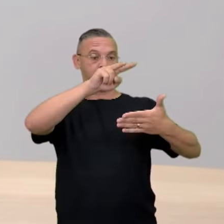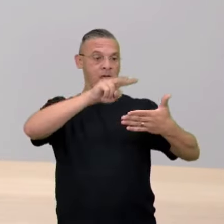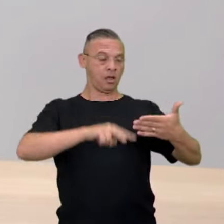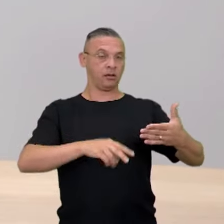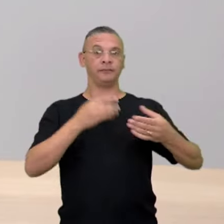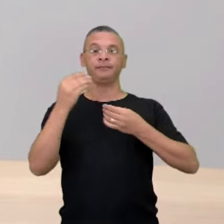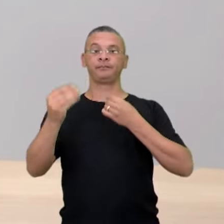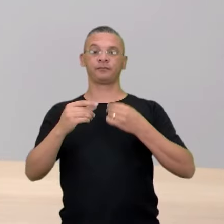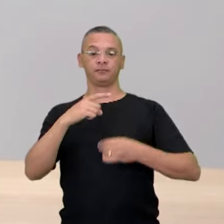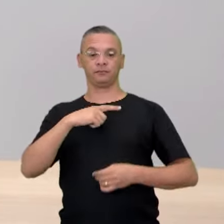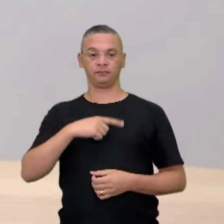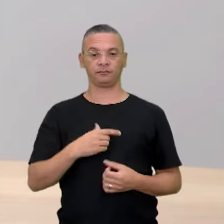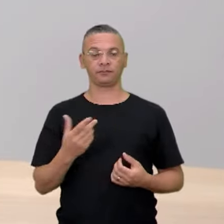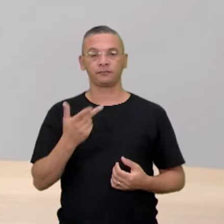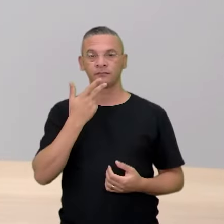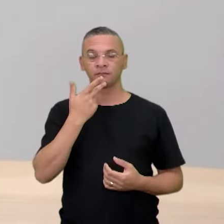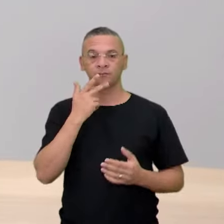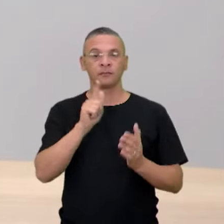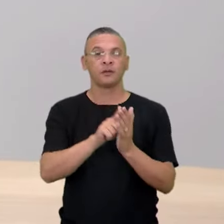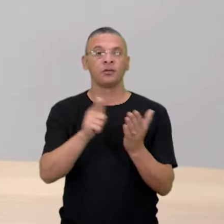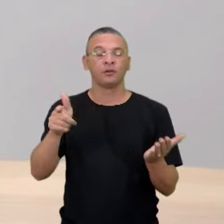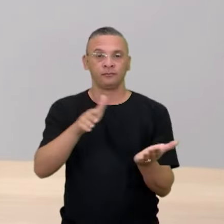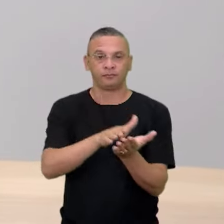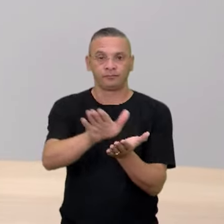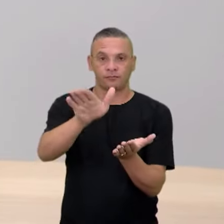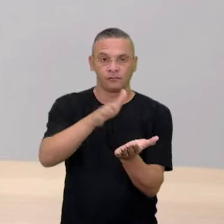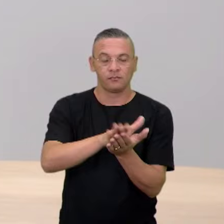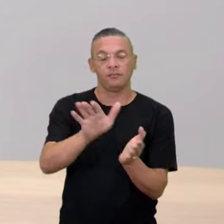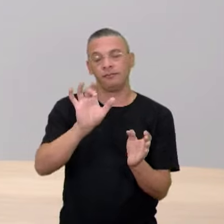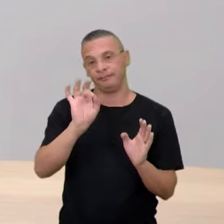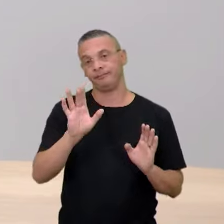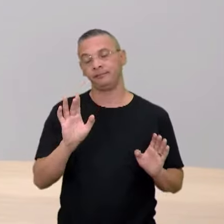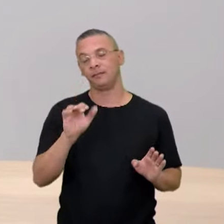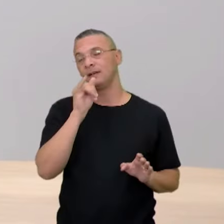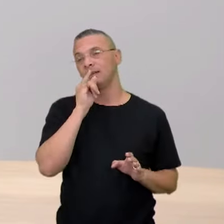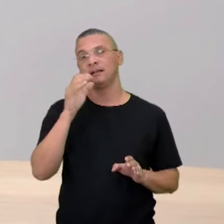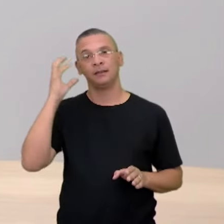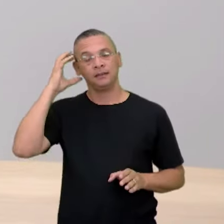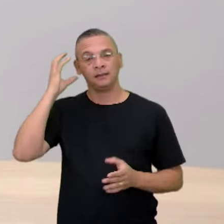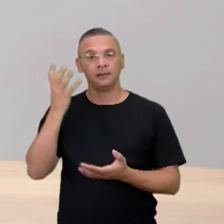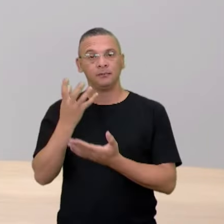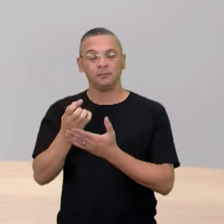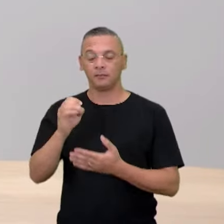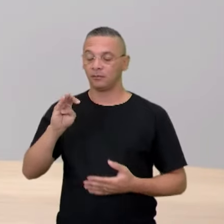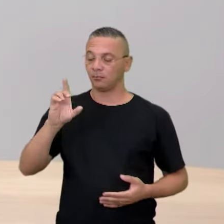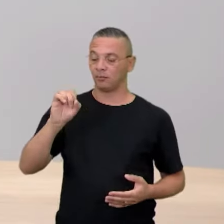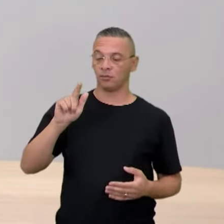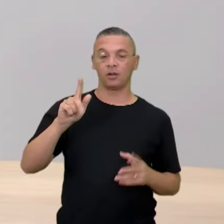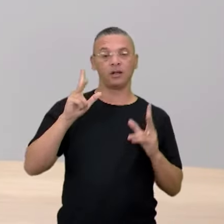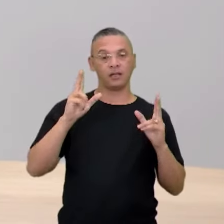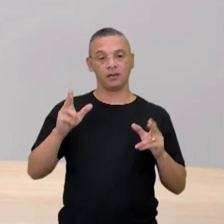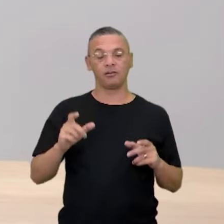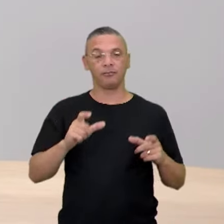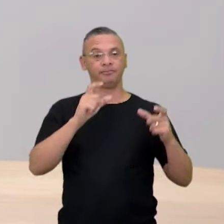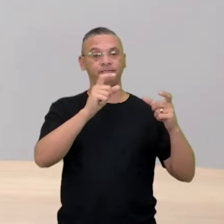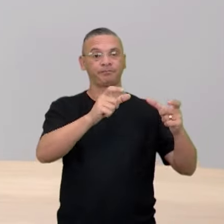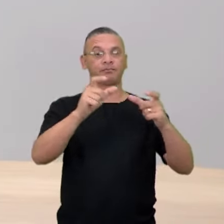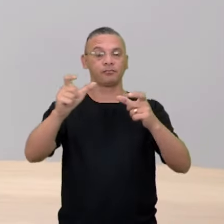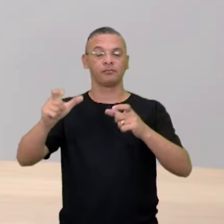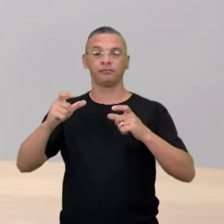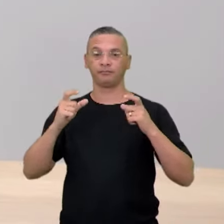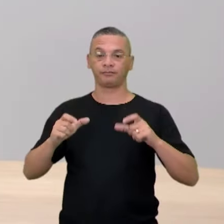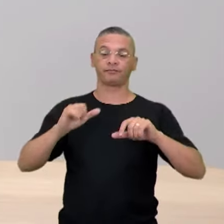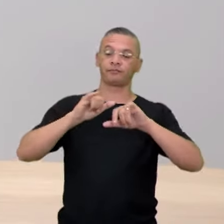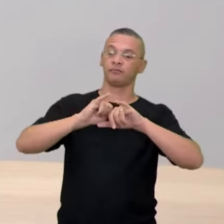Então, eu estou falando de jornal impresso, obviamente, aí se você falar de blog, é a mesma coisa, o espaçamento, a localização da